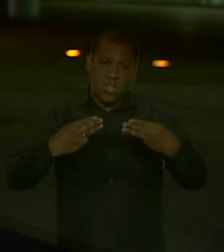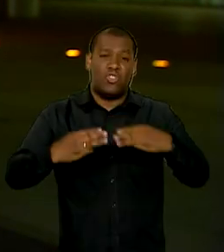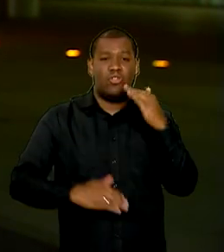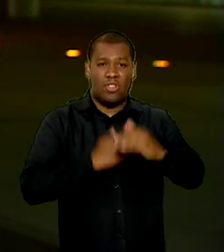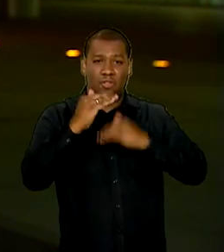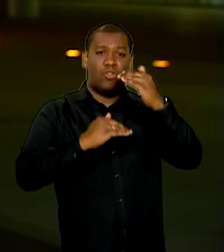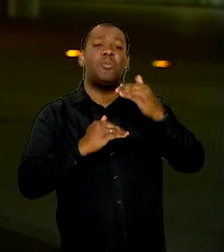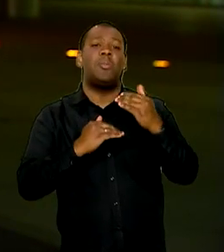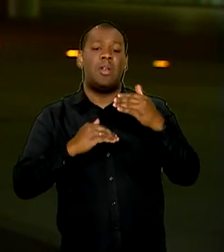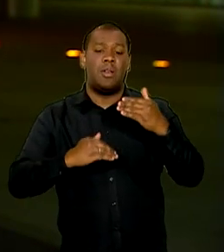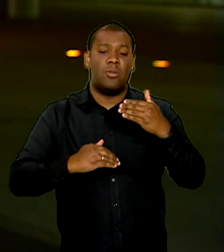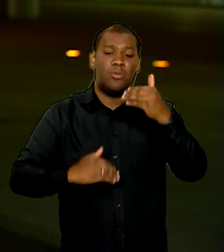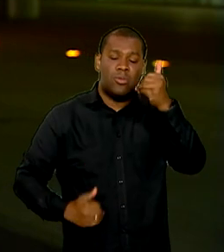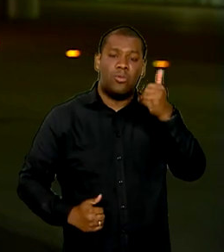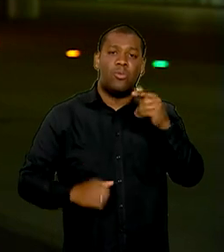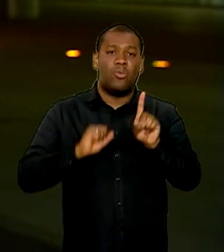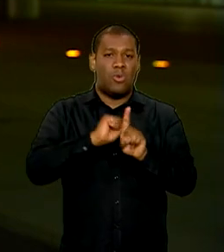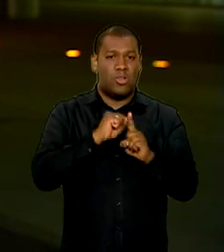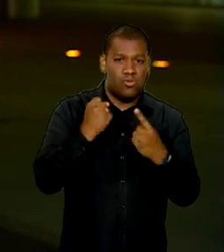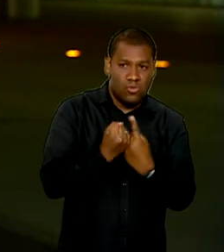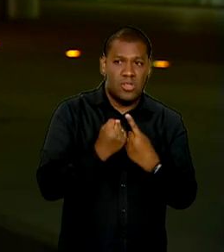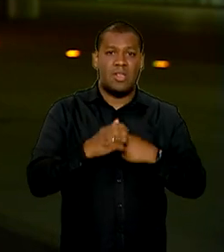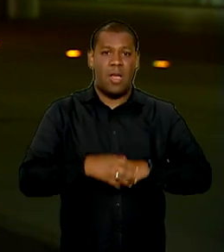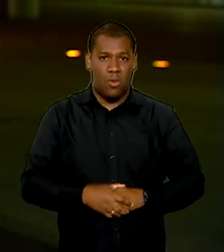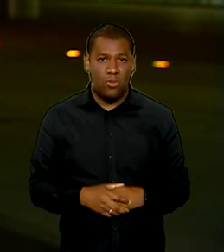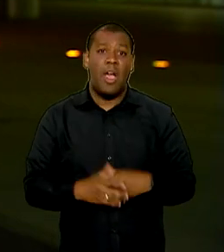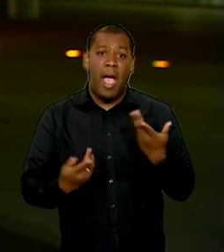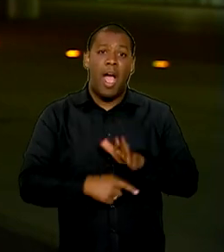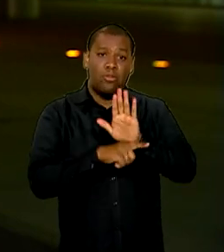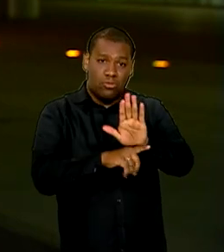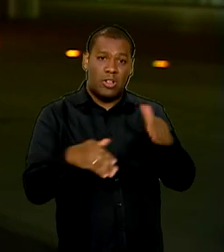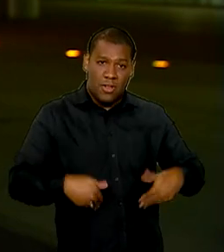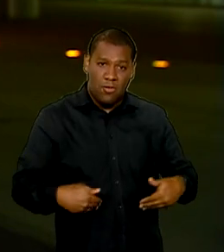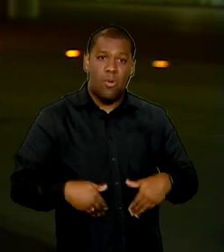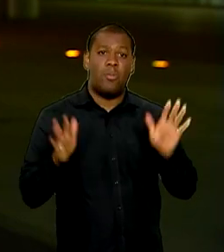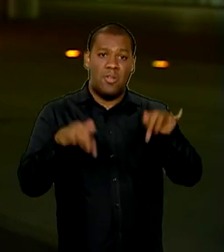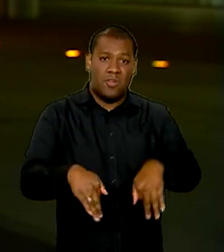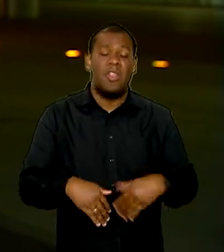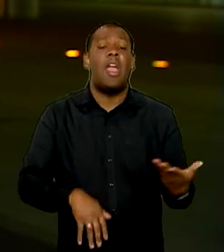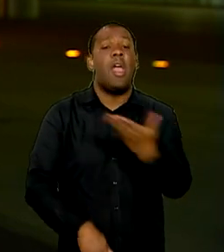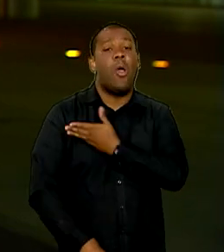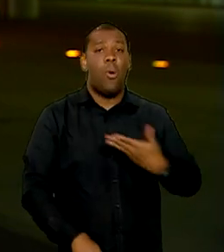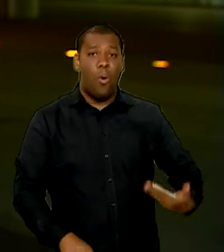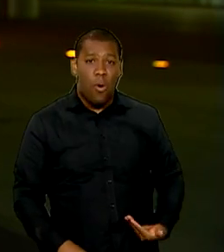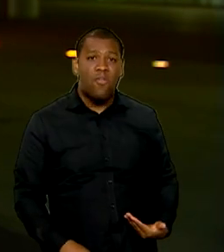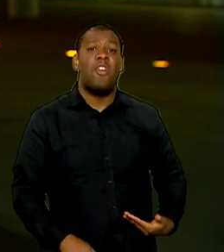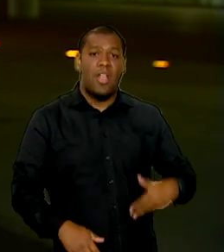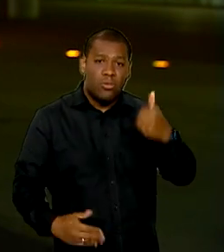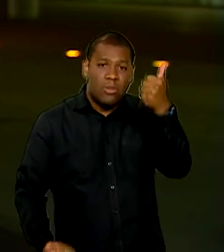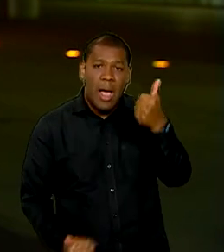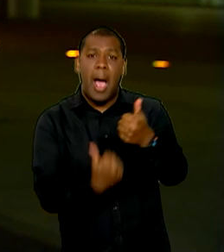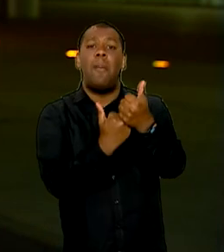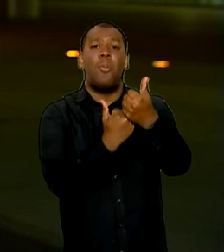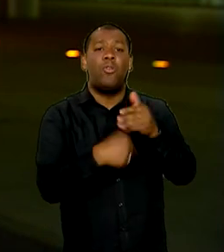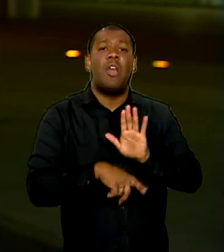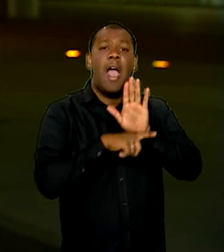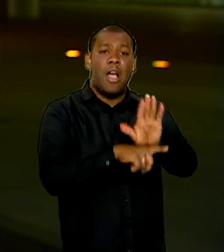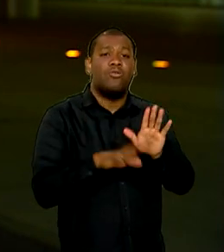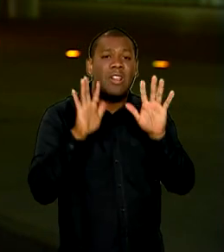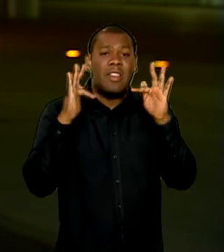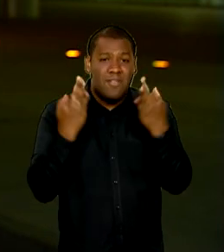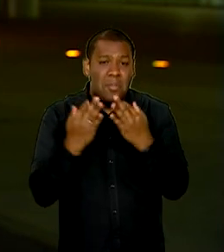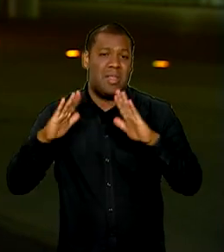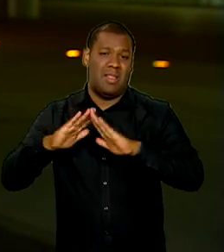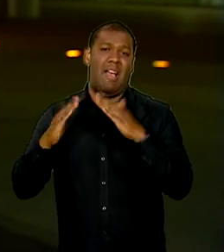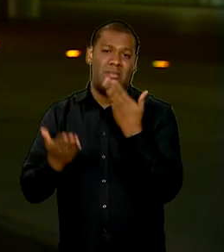Família e Combate à Fome e tem o objetivo de ajudar os governos locais a prestarem assistência às famílias